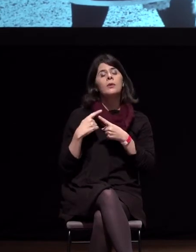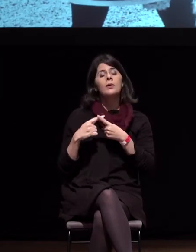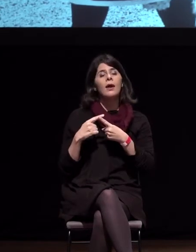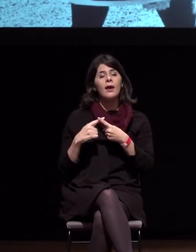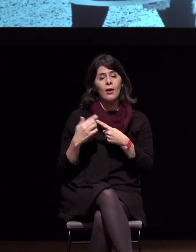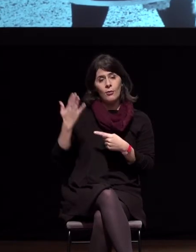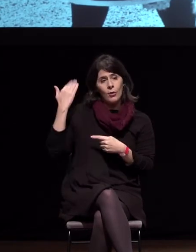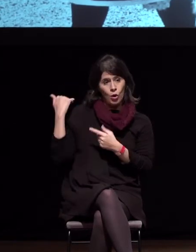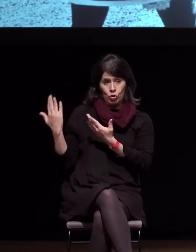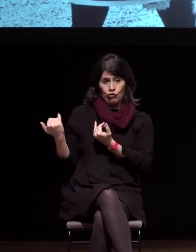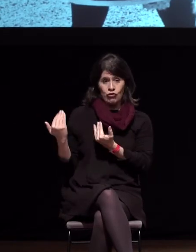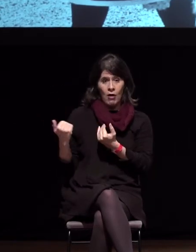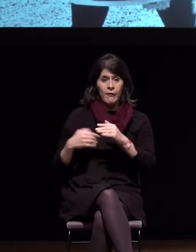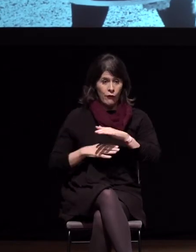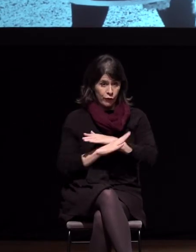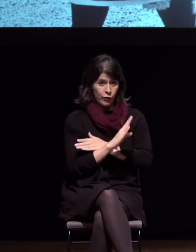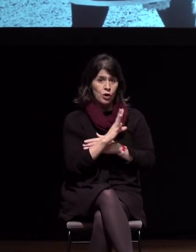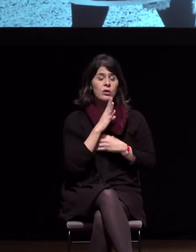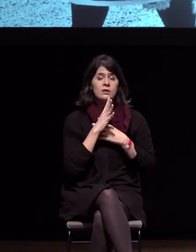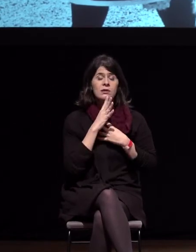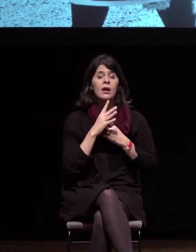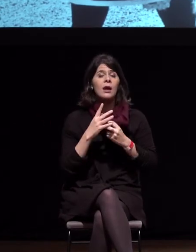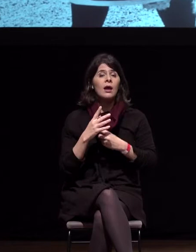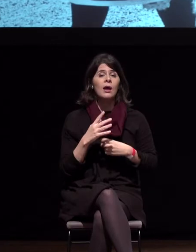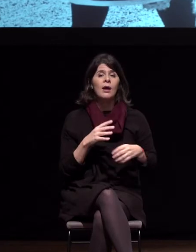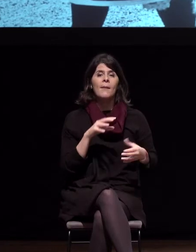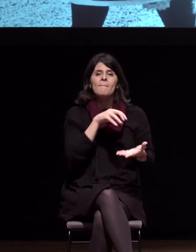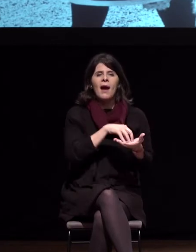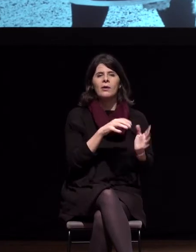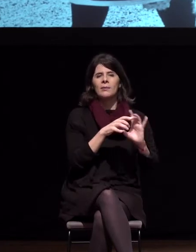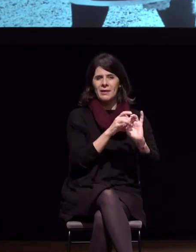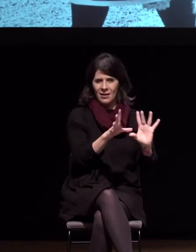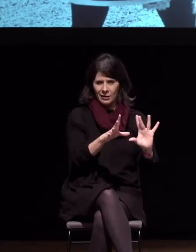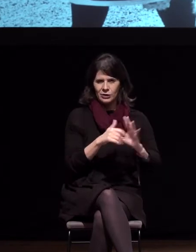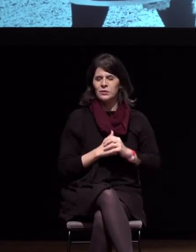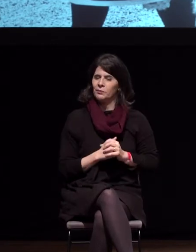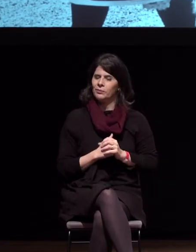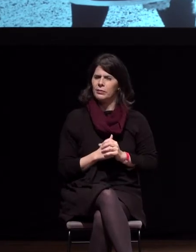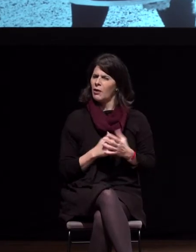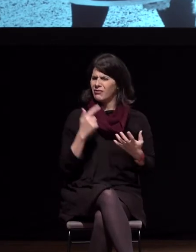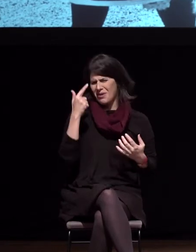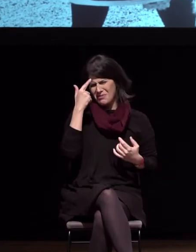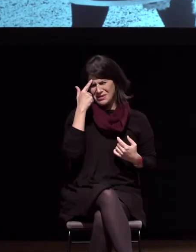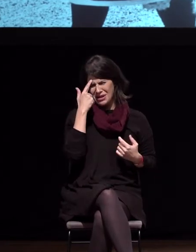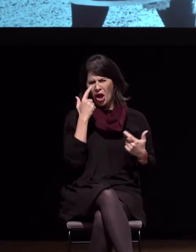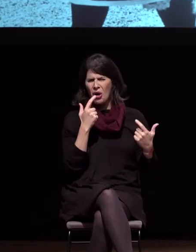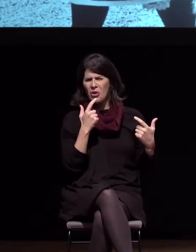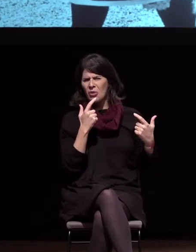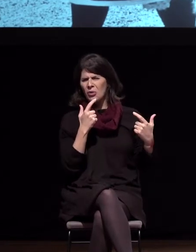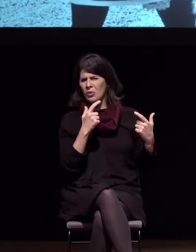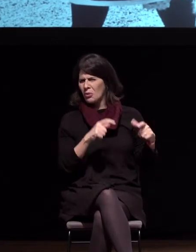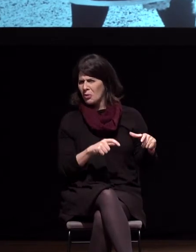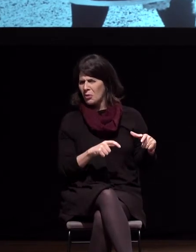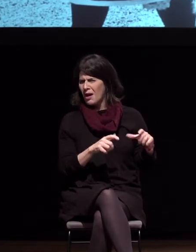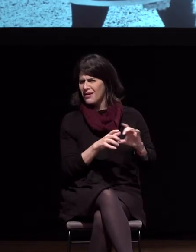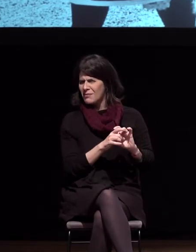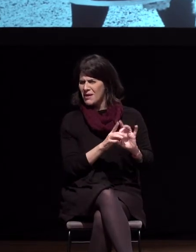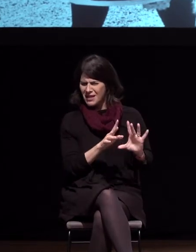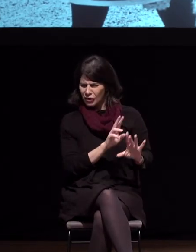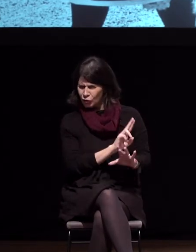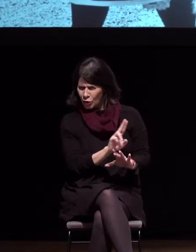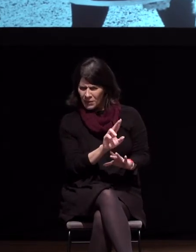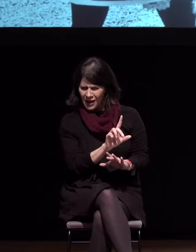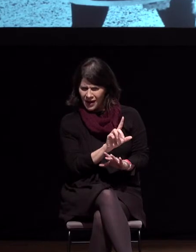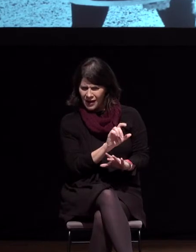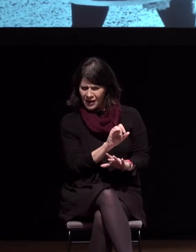E aí eu fiquei muito tempo pensando o que teria a ver o nome Liberdade com